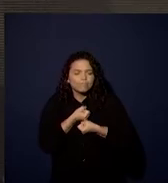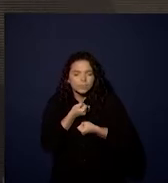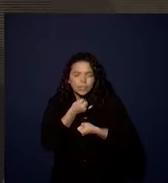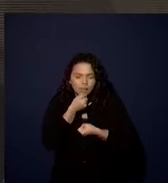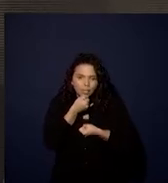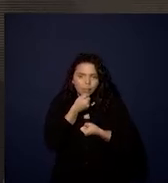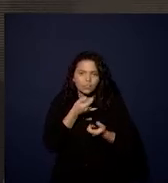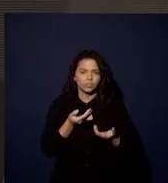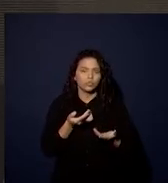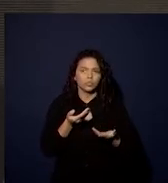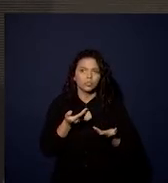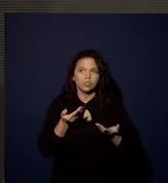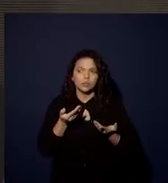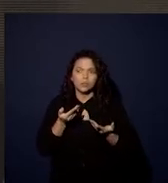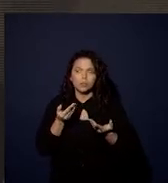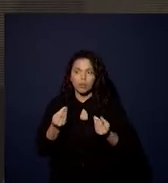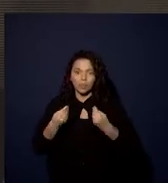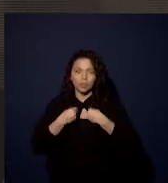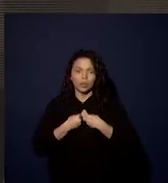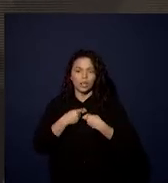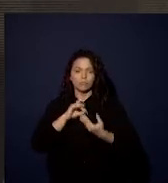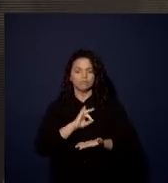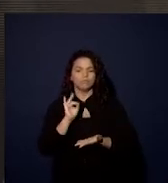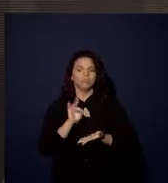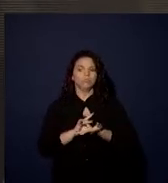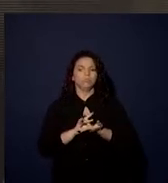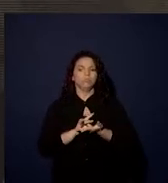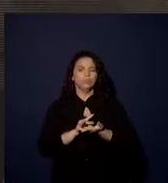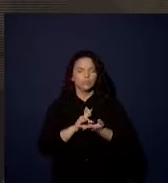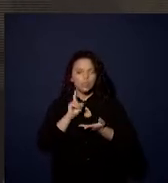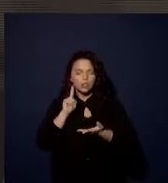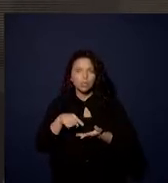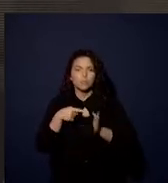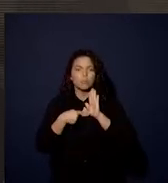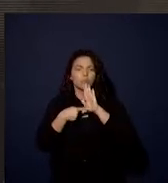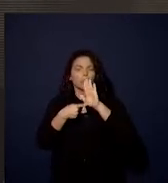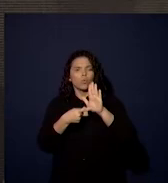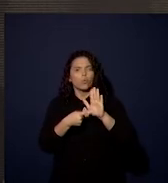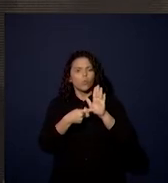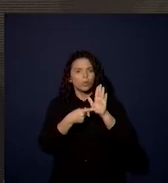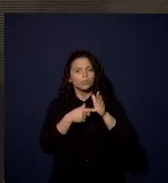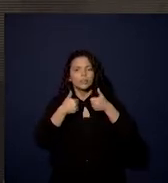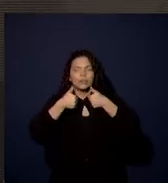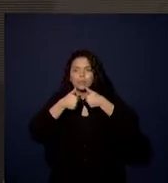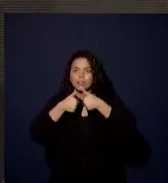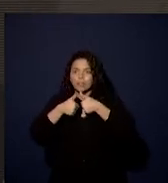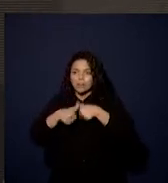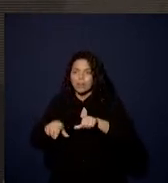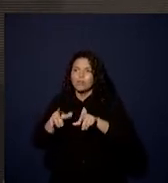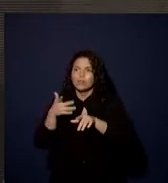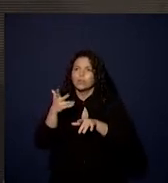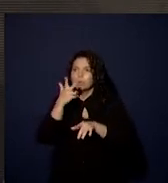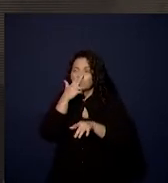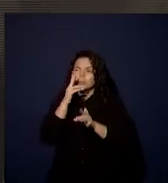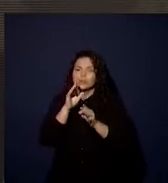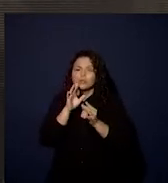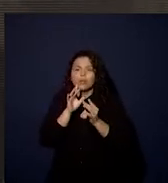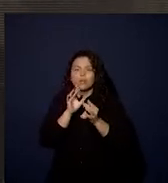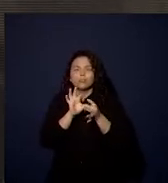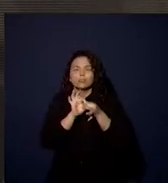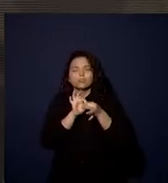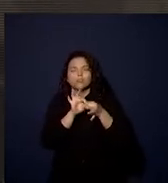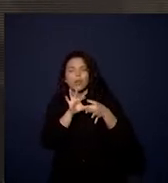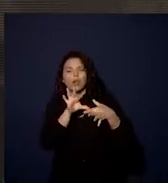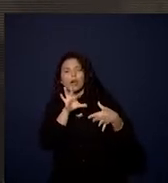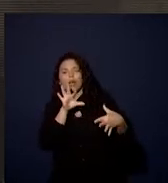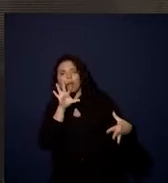muito para a realidade muitos desses Police makers que de alguma forma estavam totalmente Descolados da realidade eu acho que